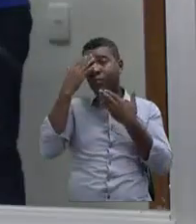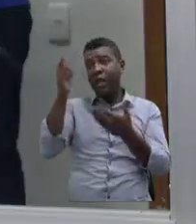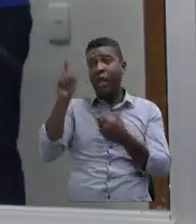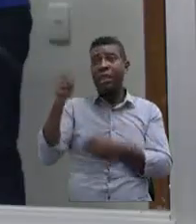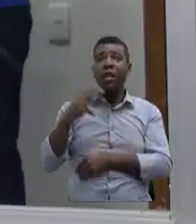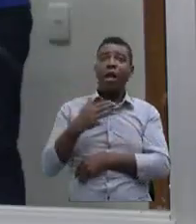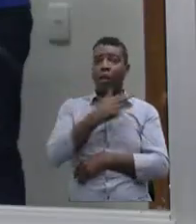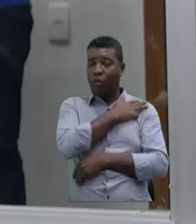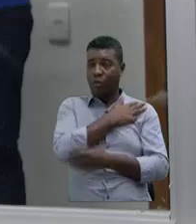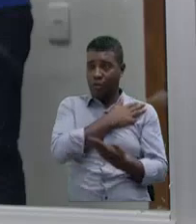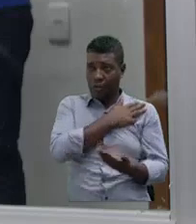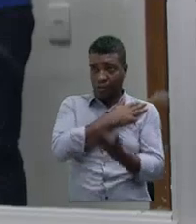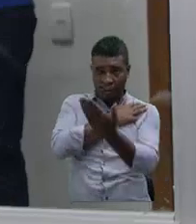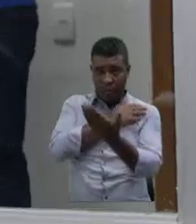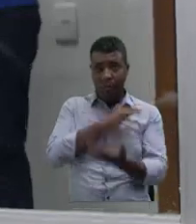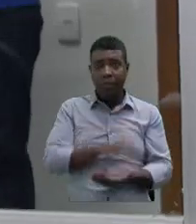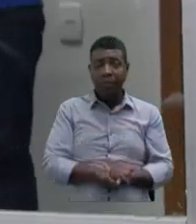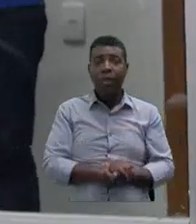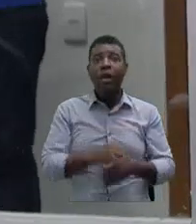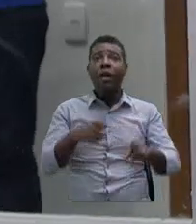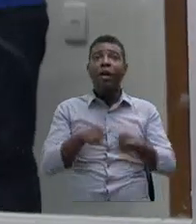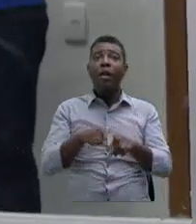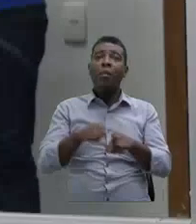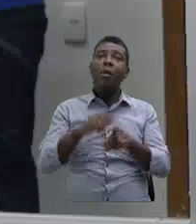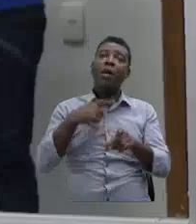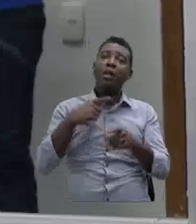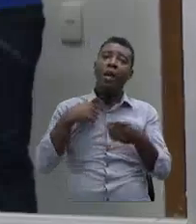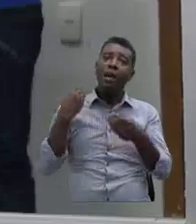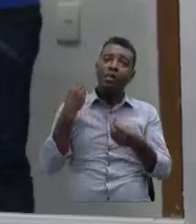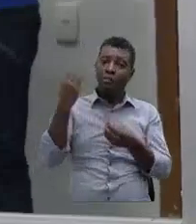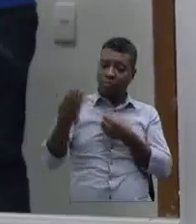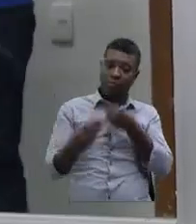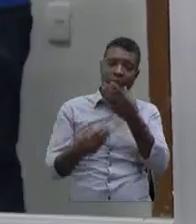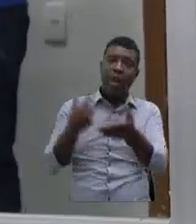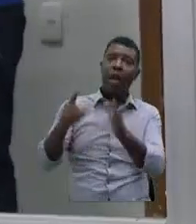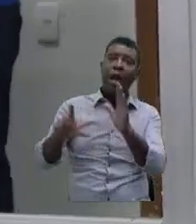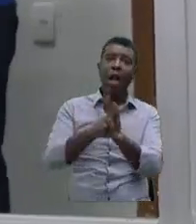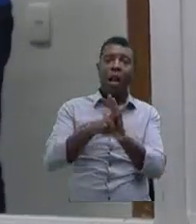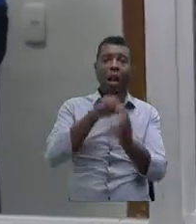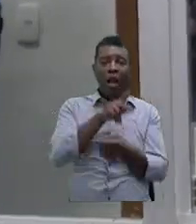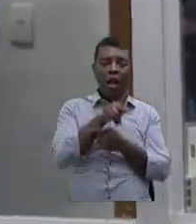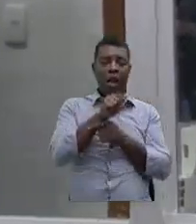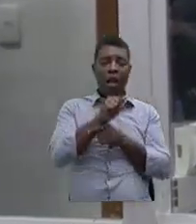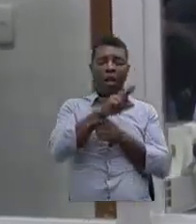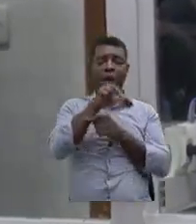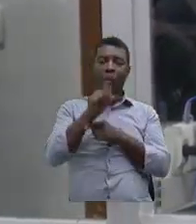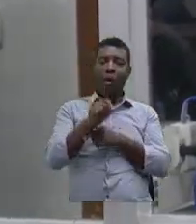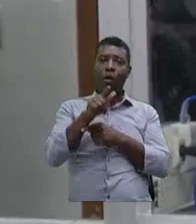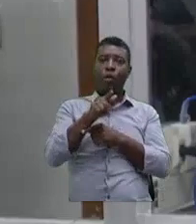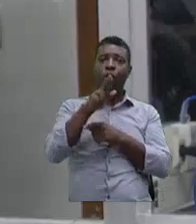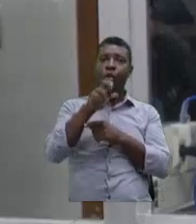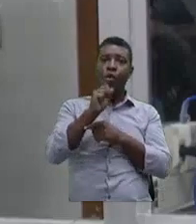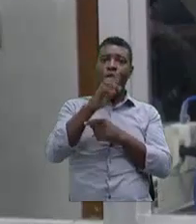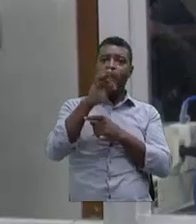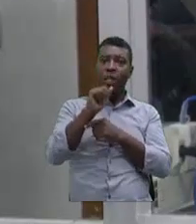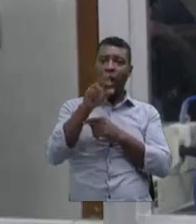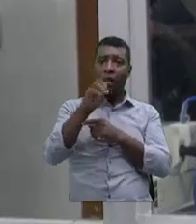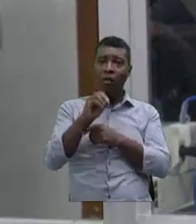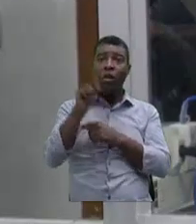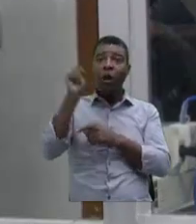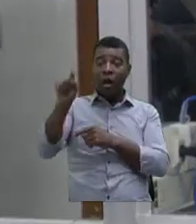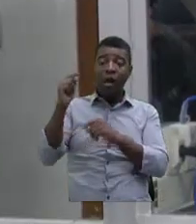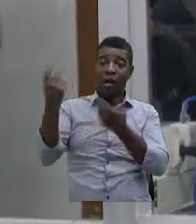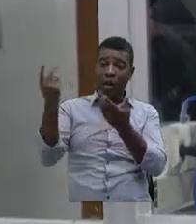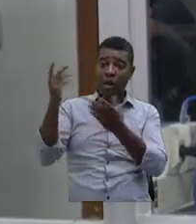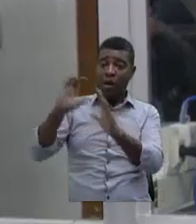dizer que a gente tem entregas importantes com a Lei Paulo Gustavo, que o Partido Novo votou contra quando estava